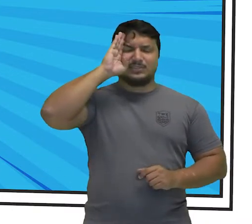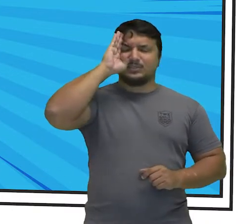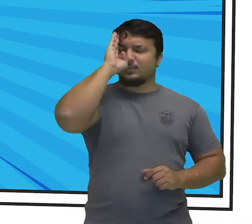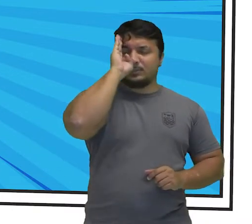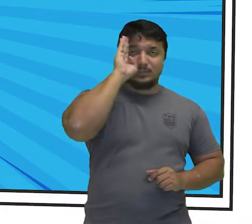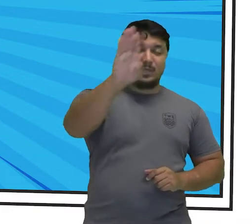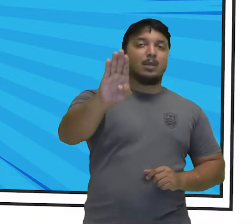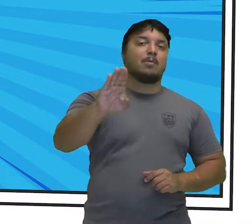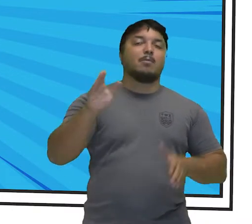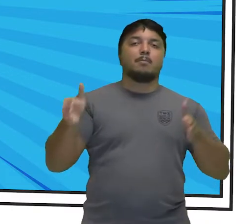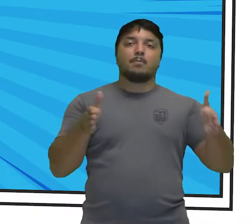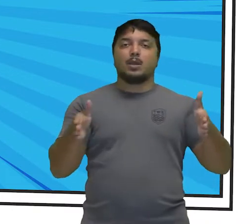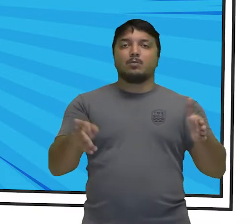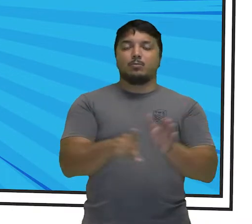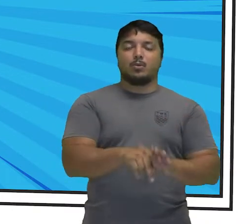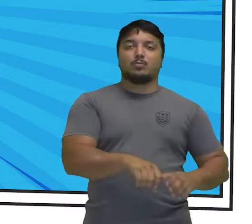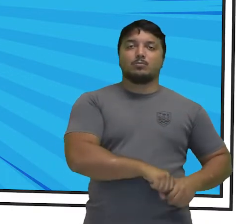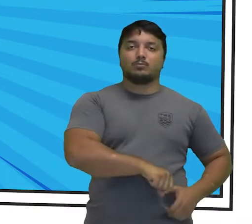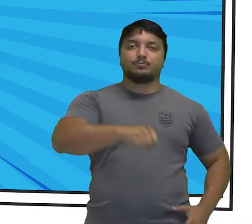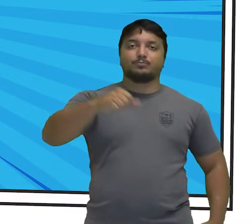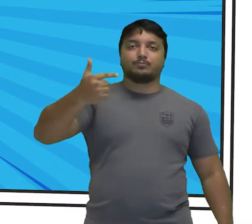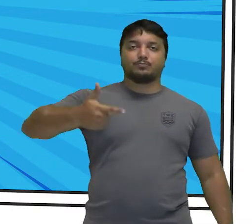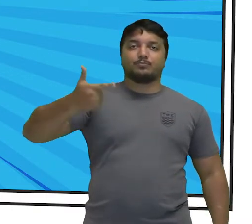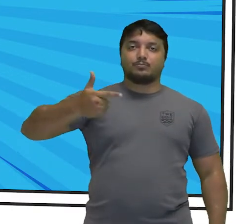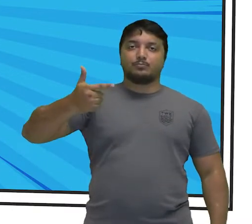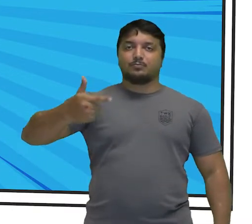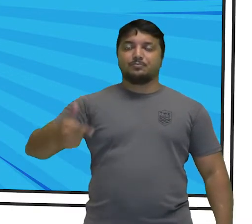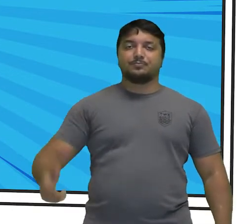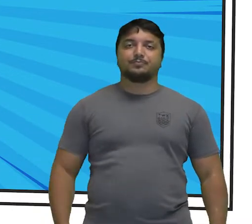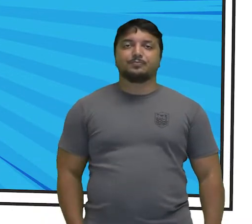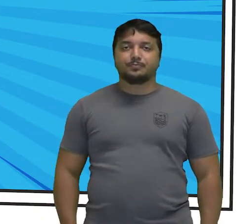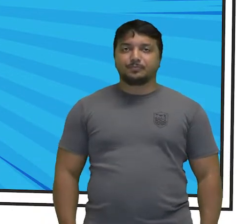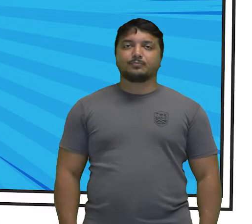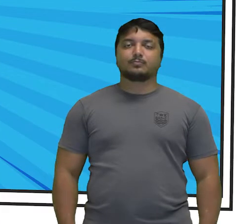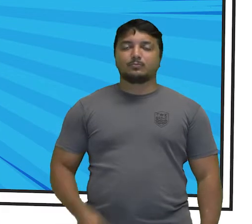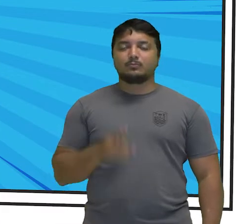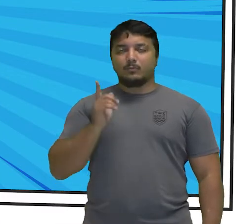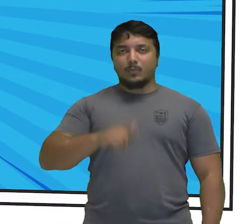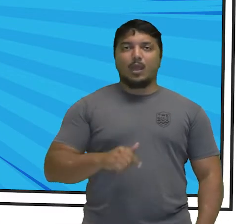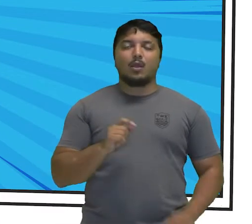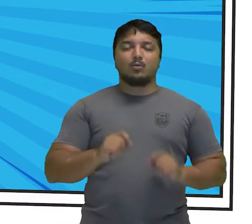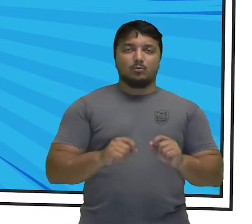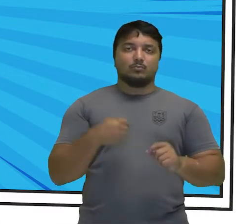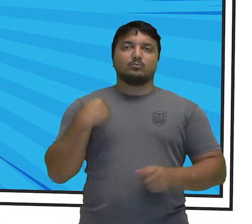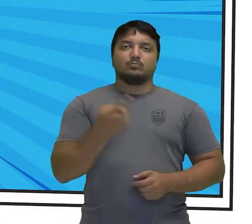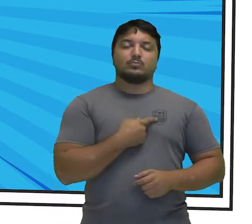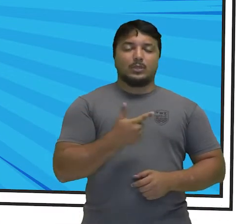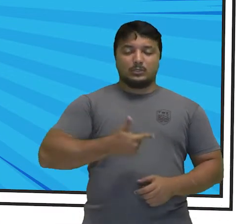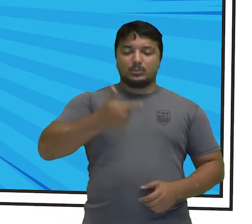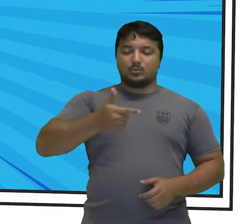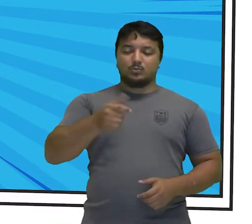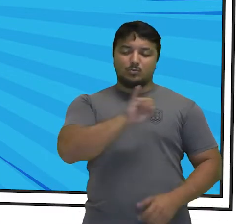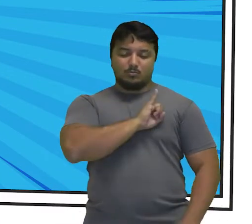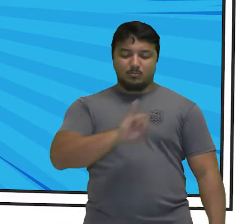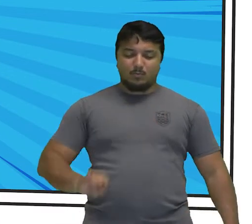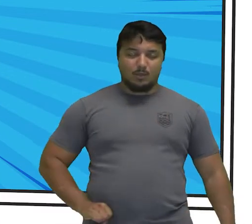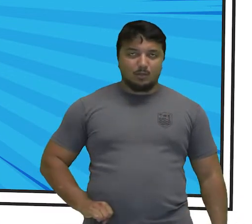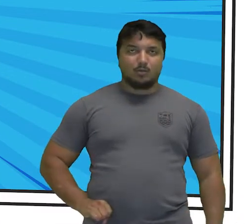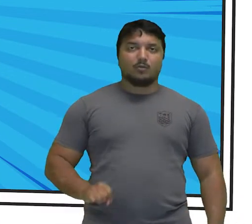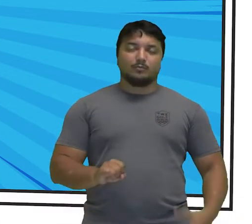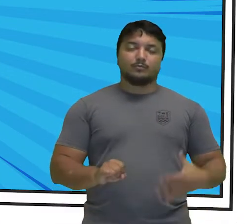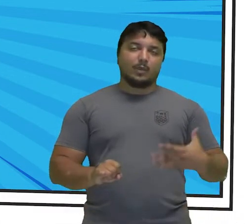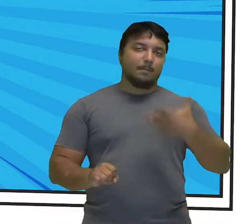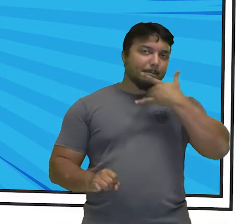Primordialmente, no tempo de Dom Pedro II, que é exatamente o nosso segundo imperador, filho de Dom